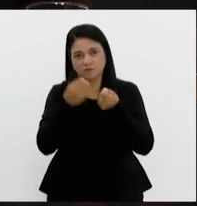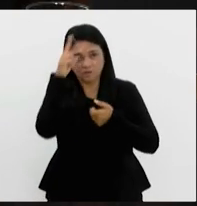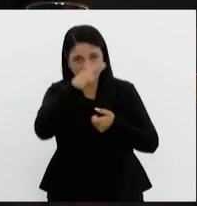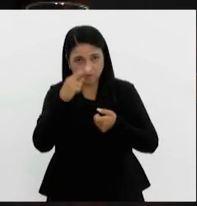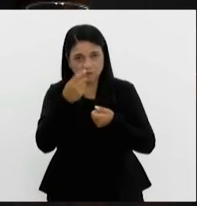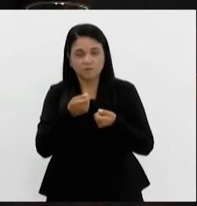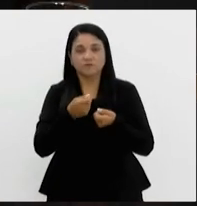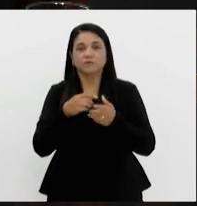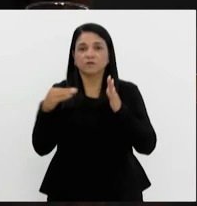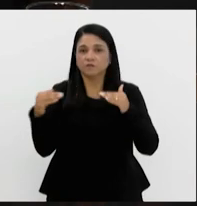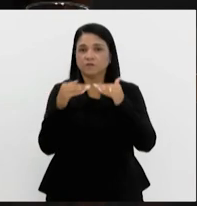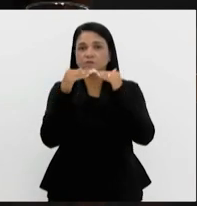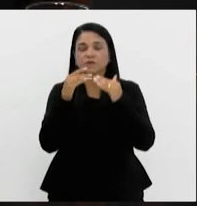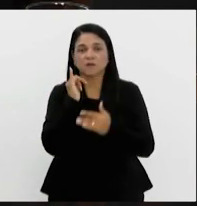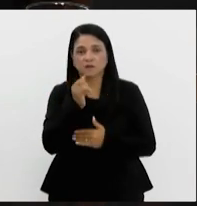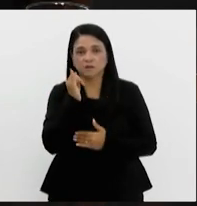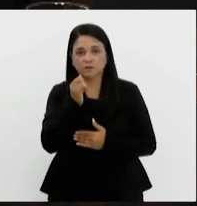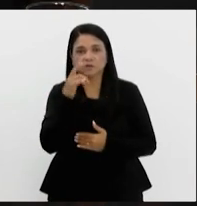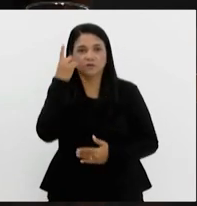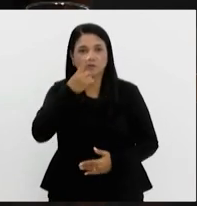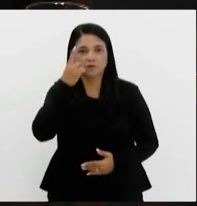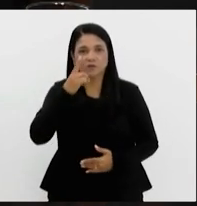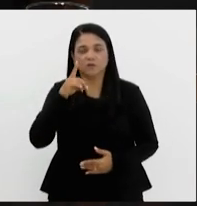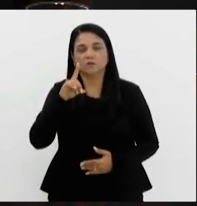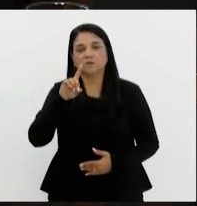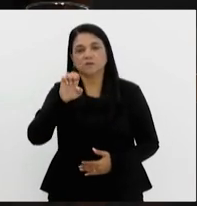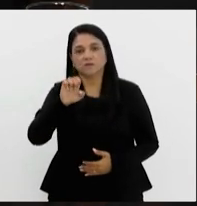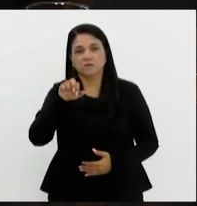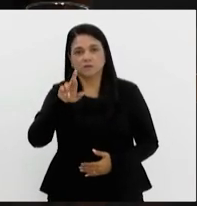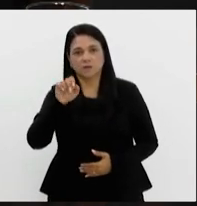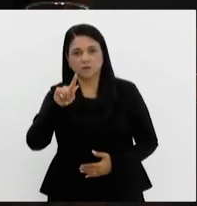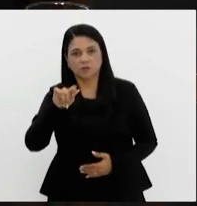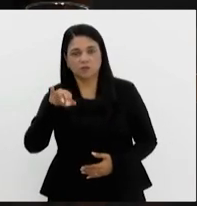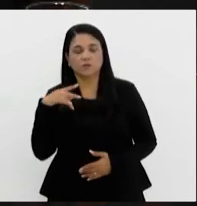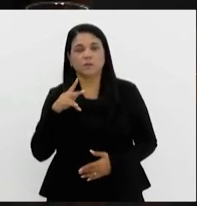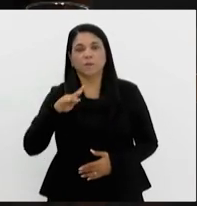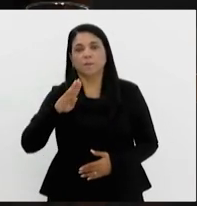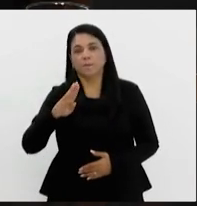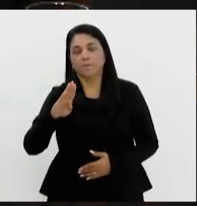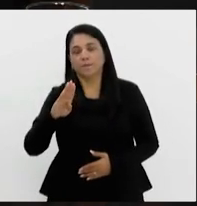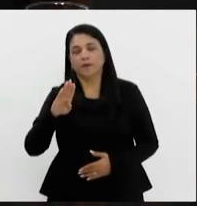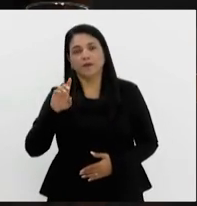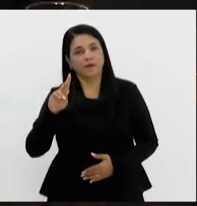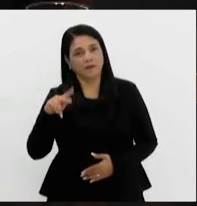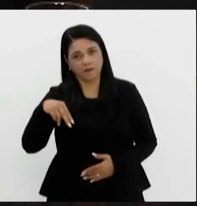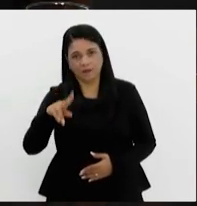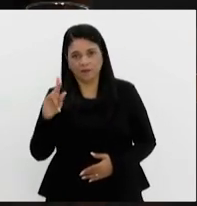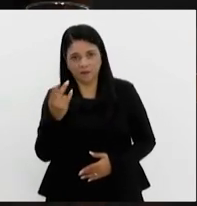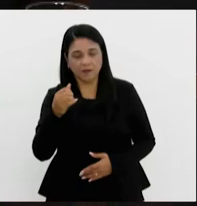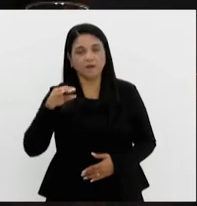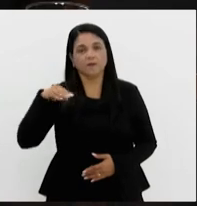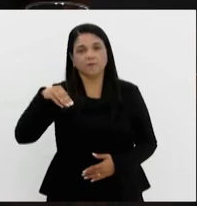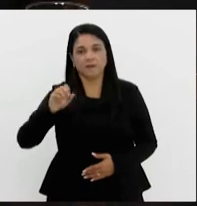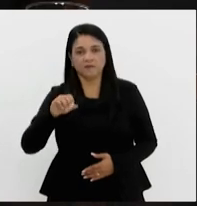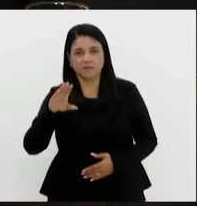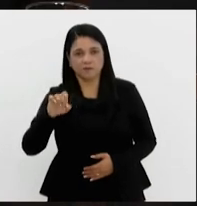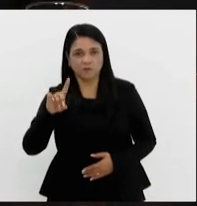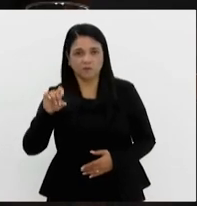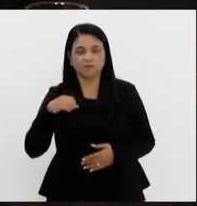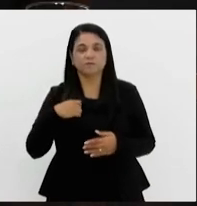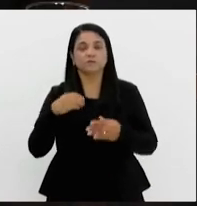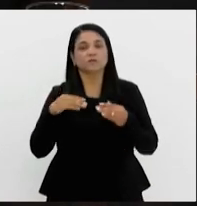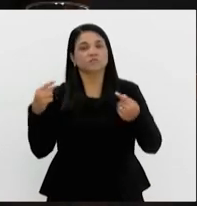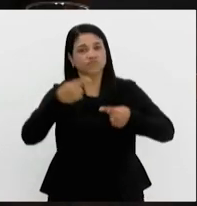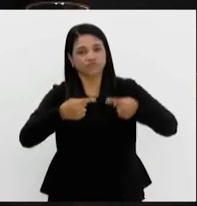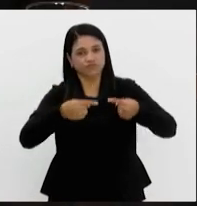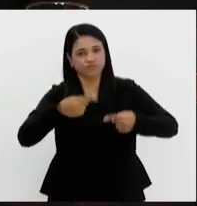Controle favorável. Relatores, deputado doutor Serginho, Carlinhos BNH, Felipe Soares e Carlos Macedo. Em discussão, não havendo quem